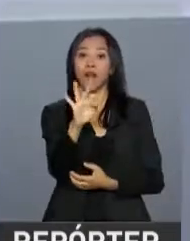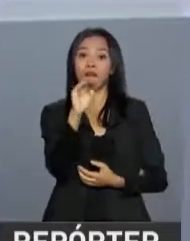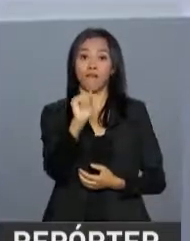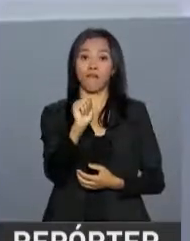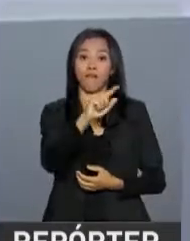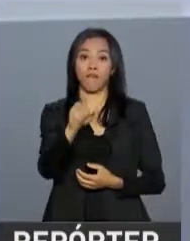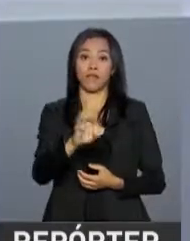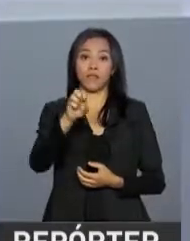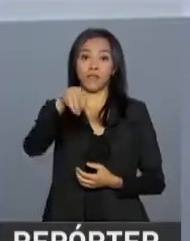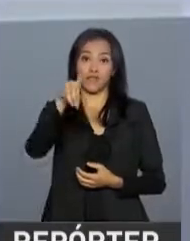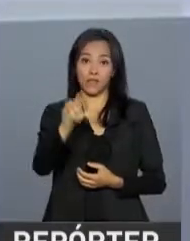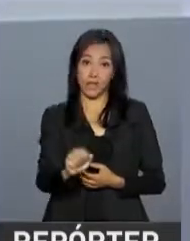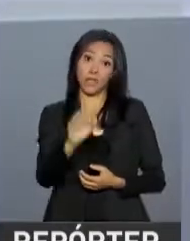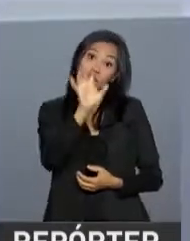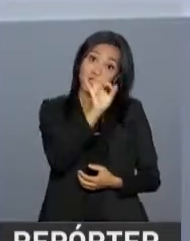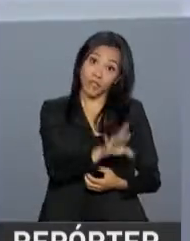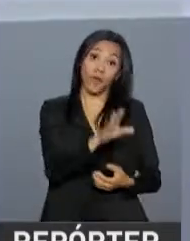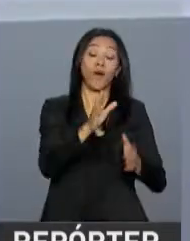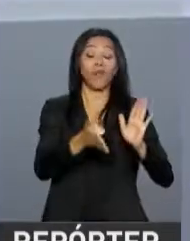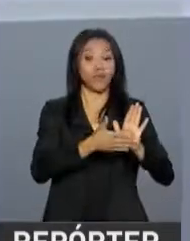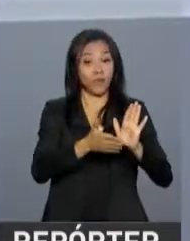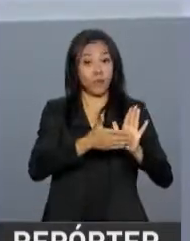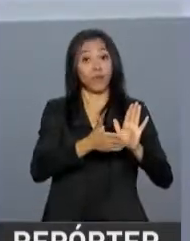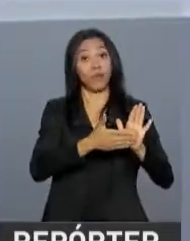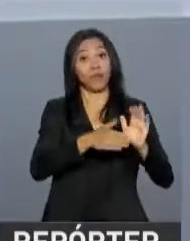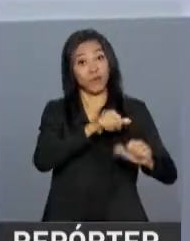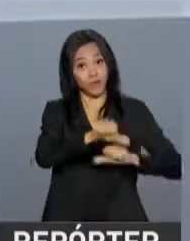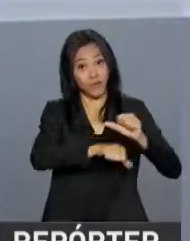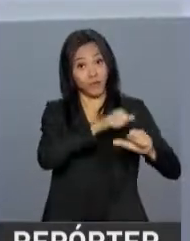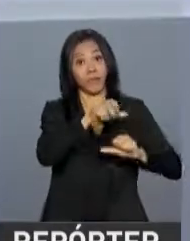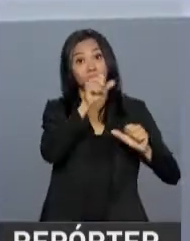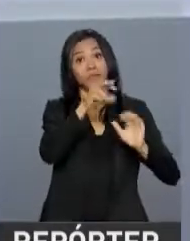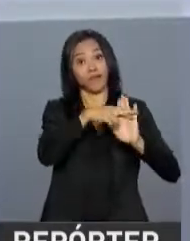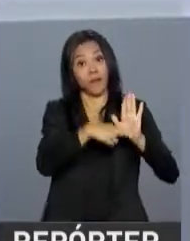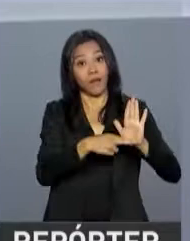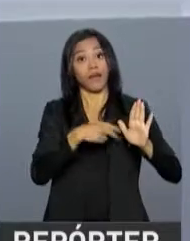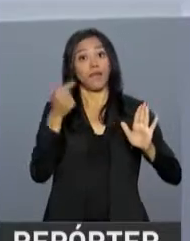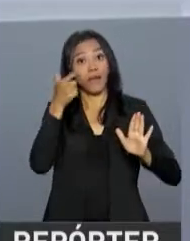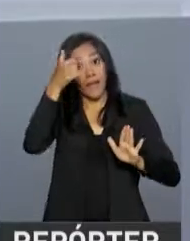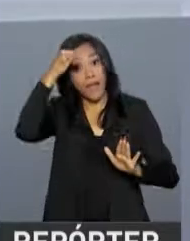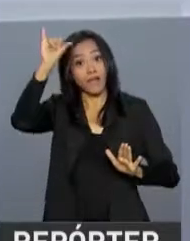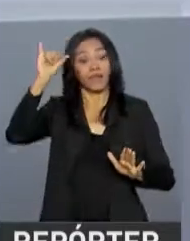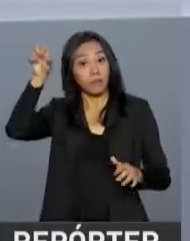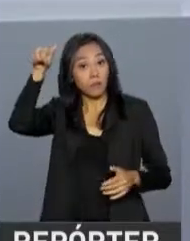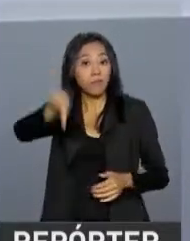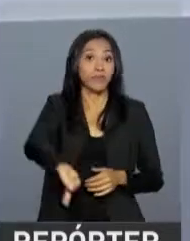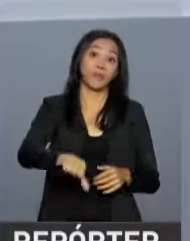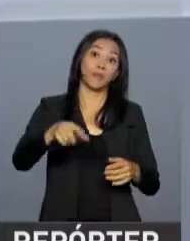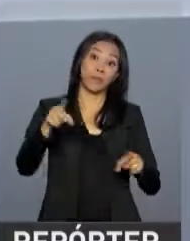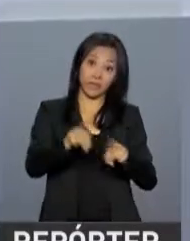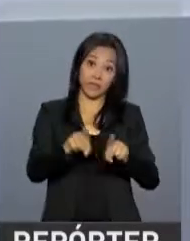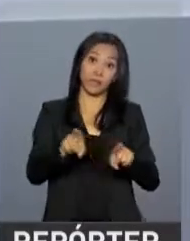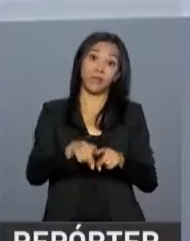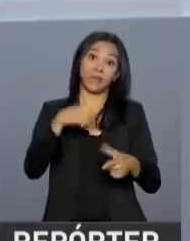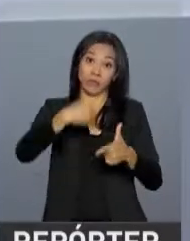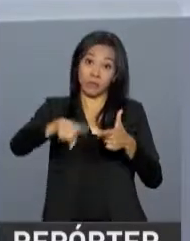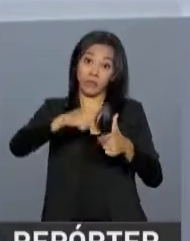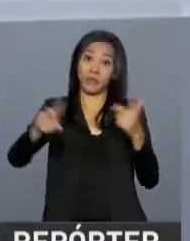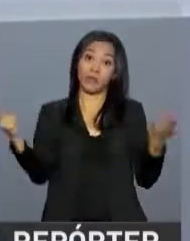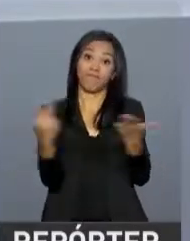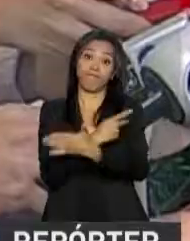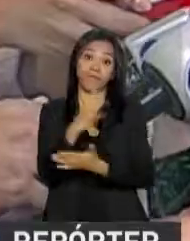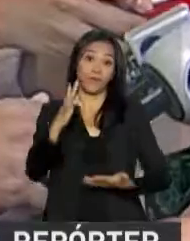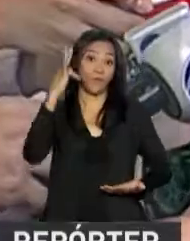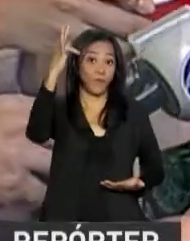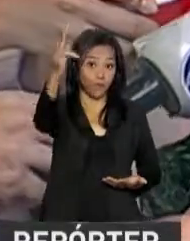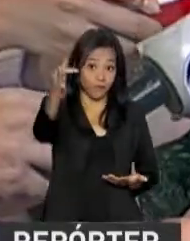somente a aprovação de uma reforma vai reverter o déficit e impedir a adoção de medidas mais duras para o brasileiro